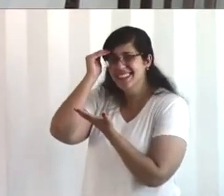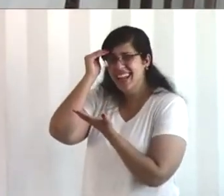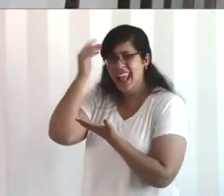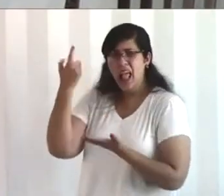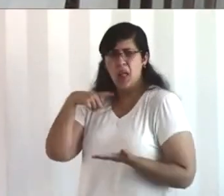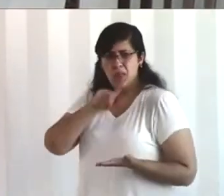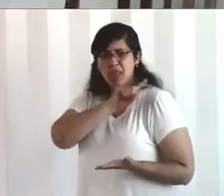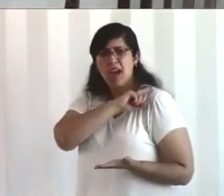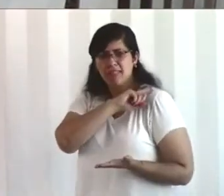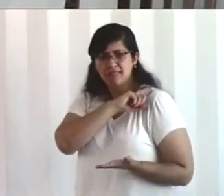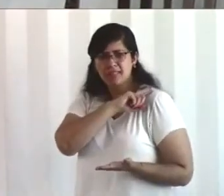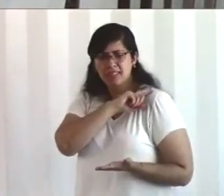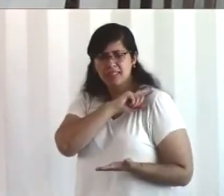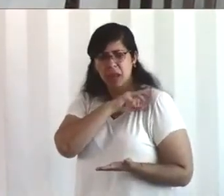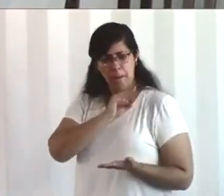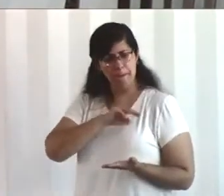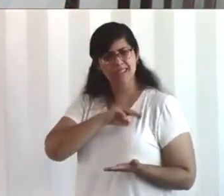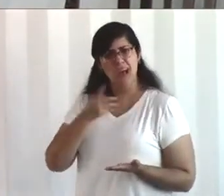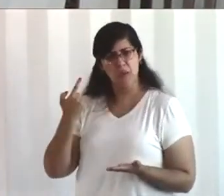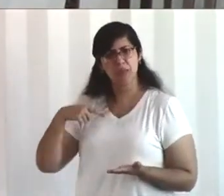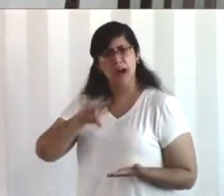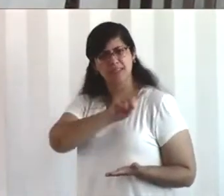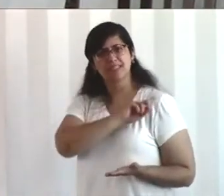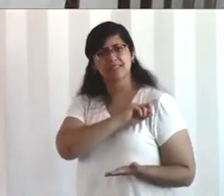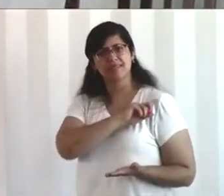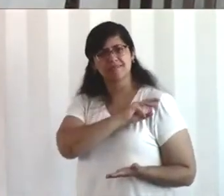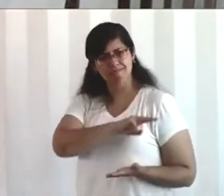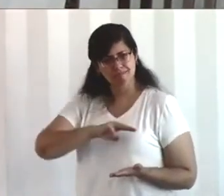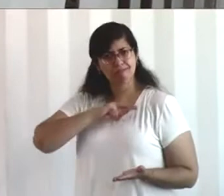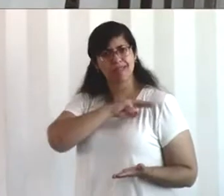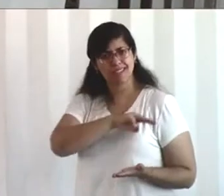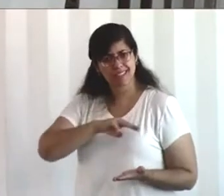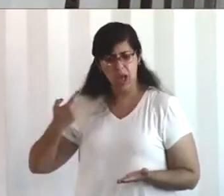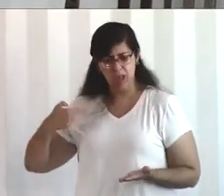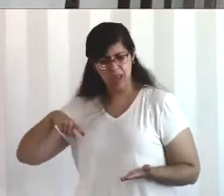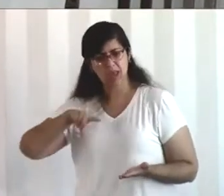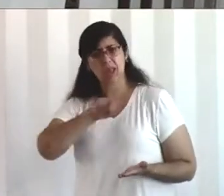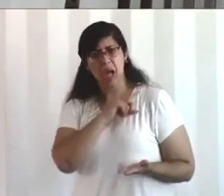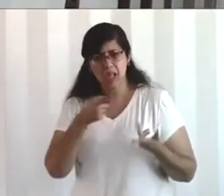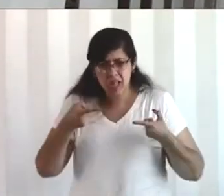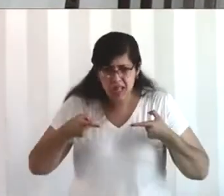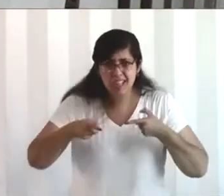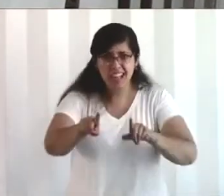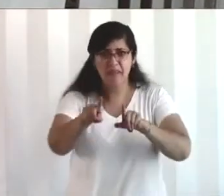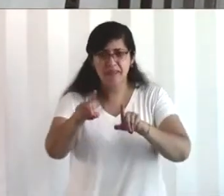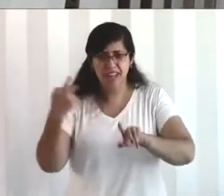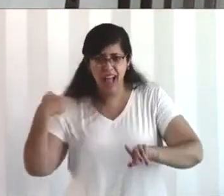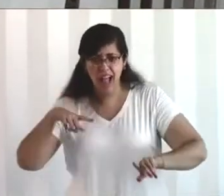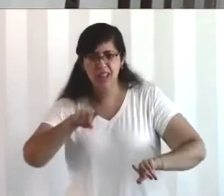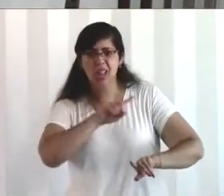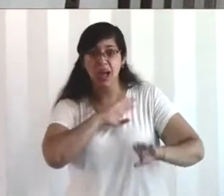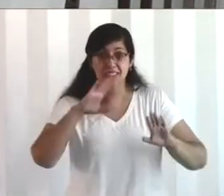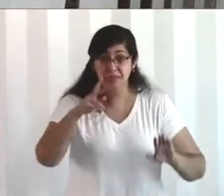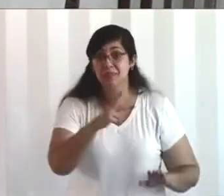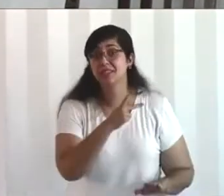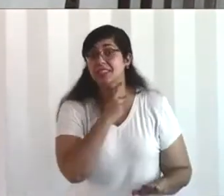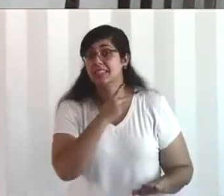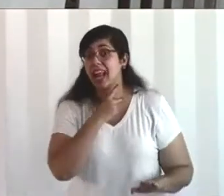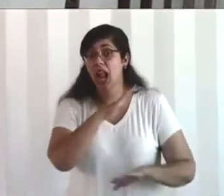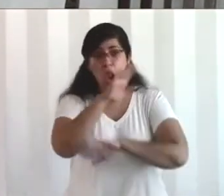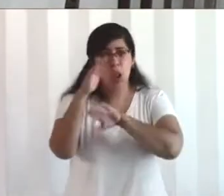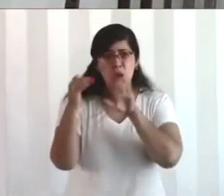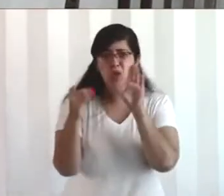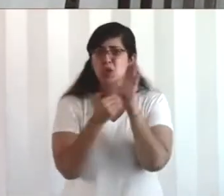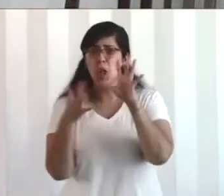comum, adorar a Deus. Então, uma palavra ampla a todos os presbiterianos espalhados por este Brasil e pelo mundo